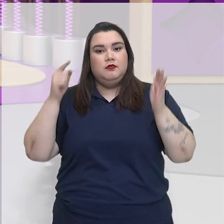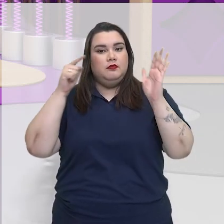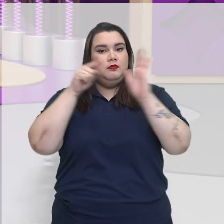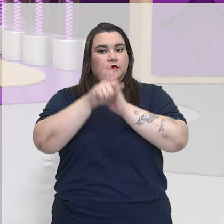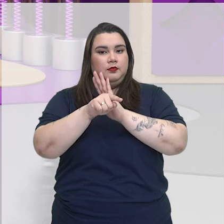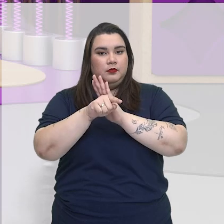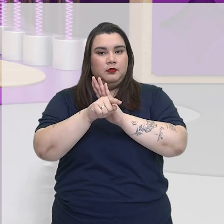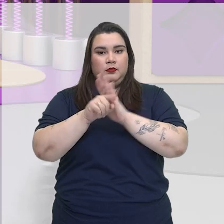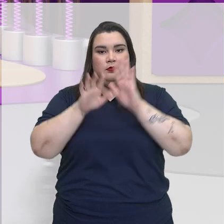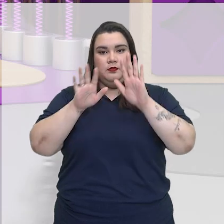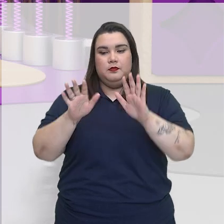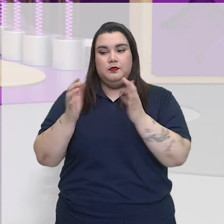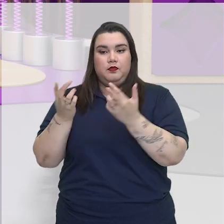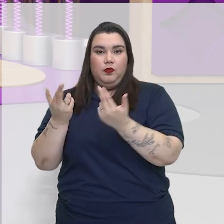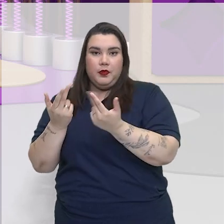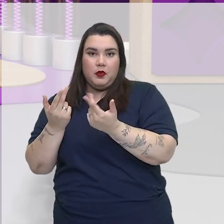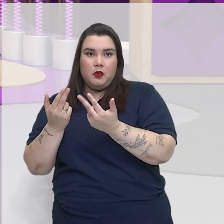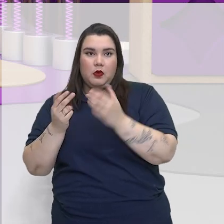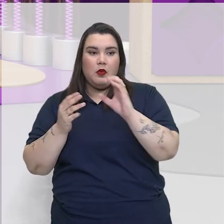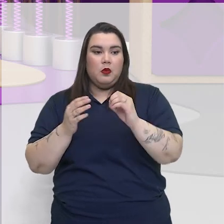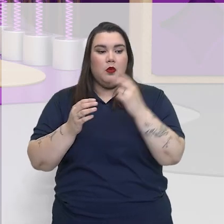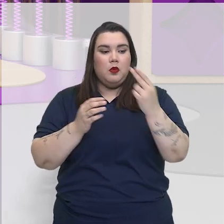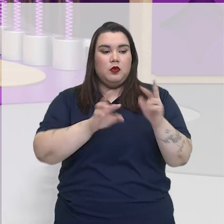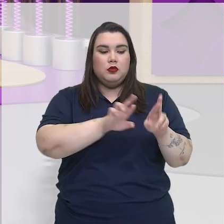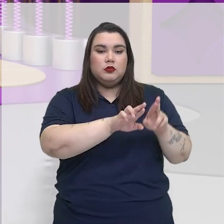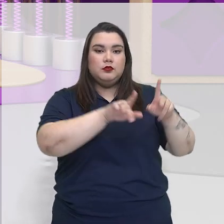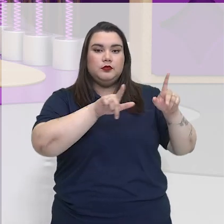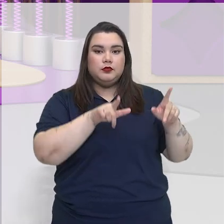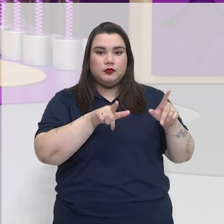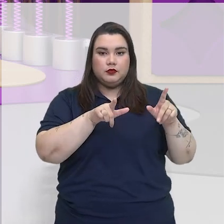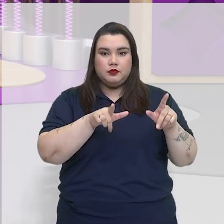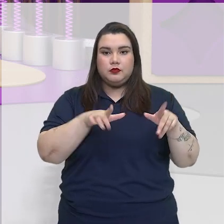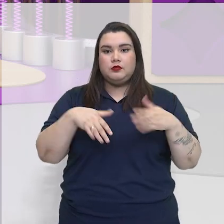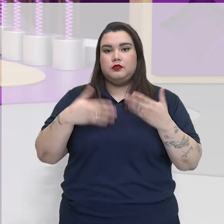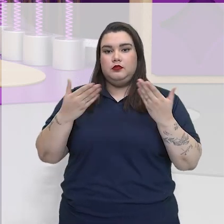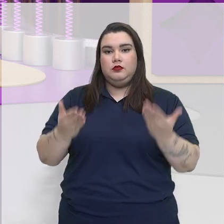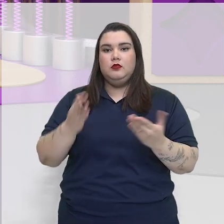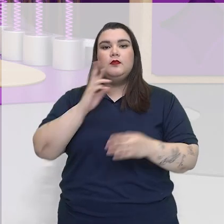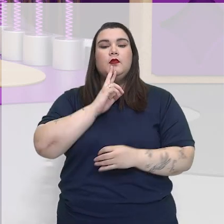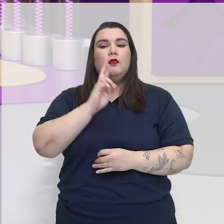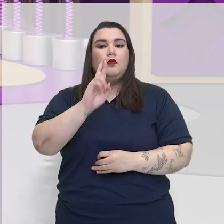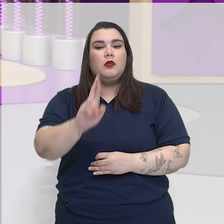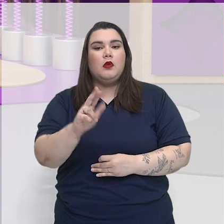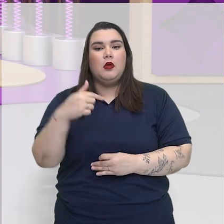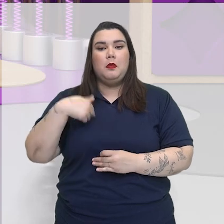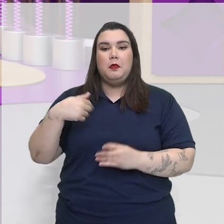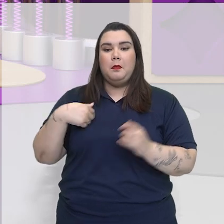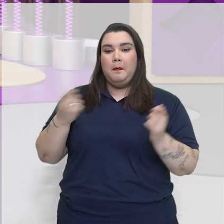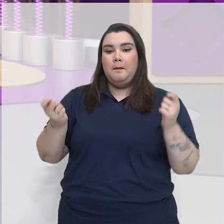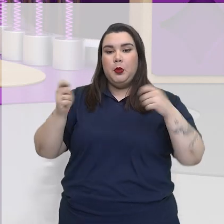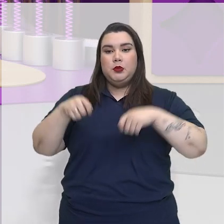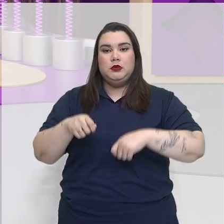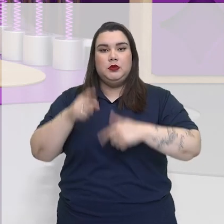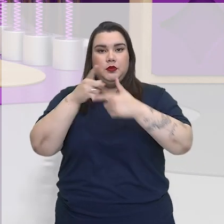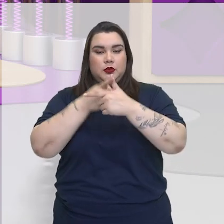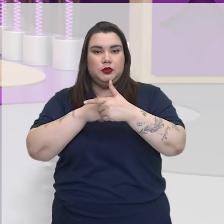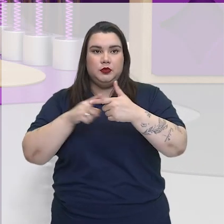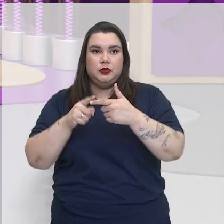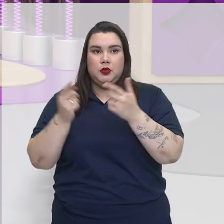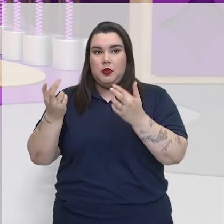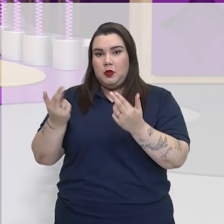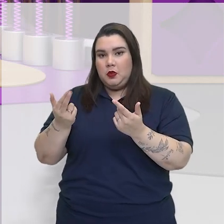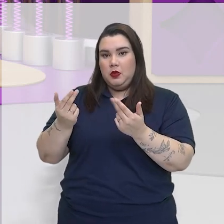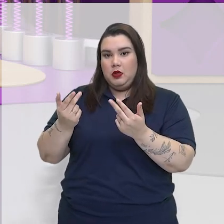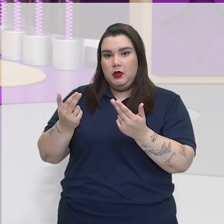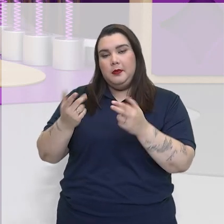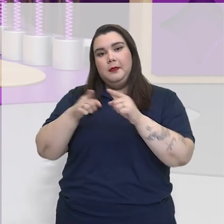pergunta: partes iguais ou partes diferentes? Respondendo, eu posso dividir em partes